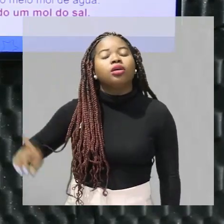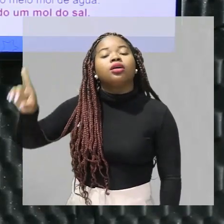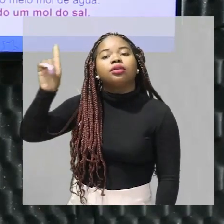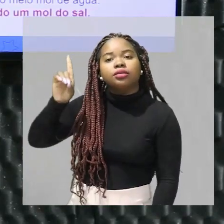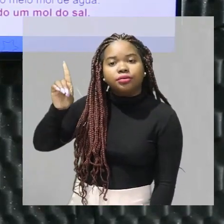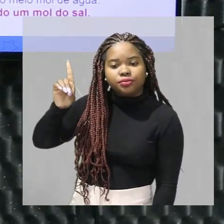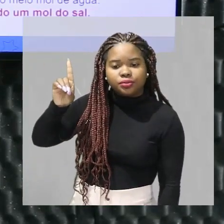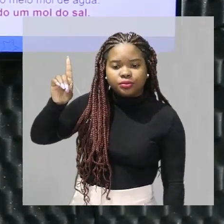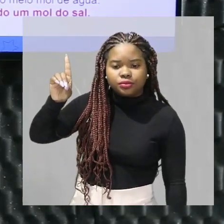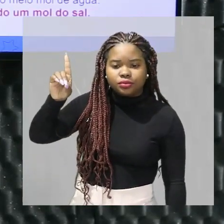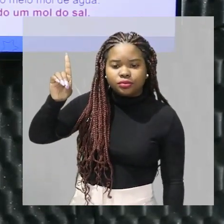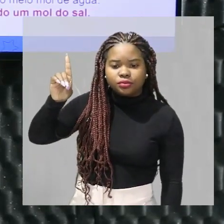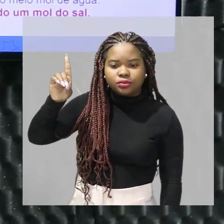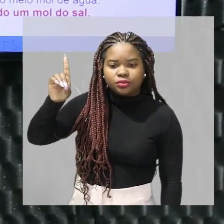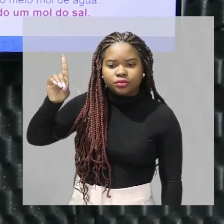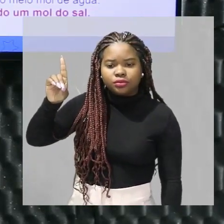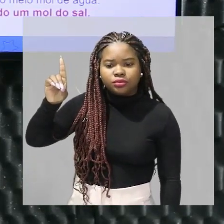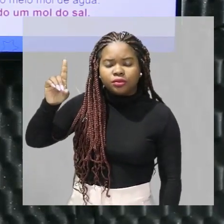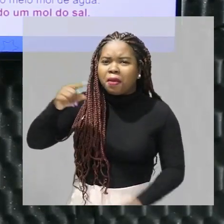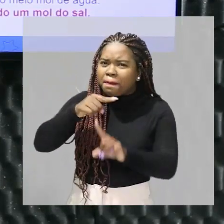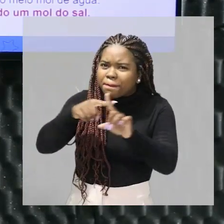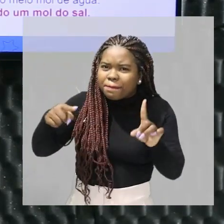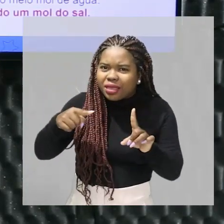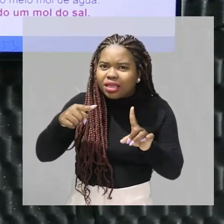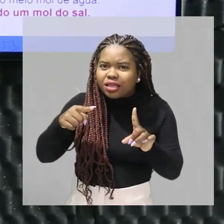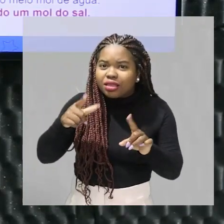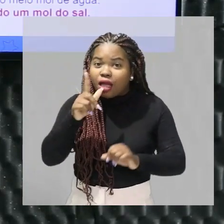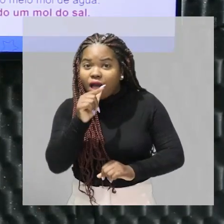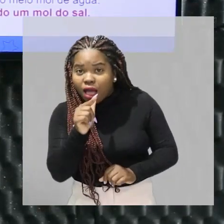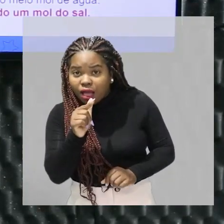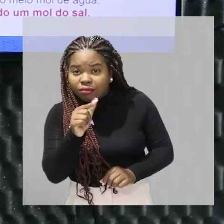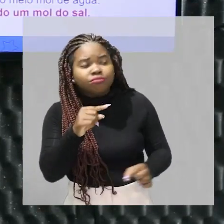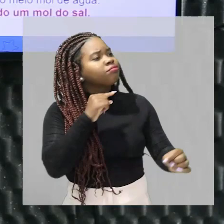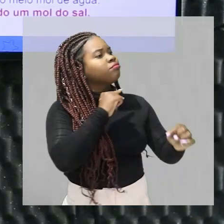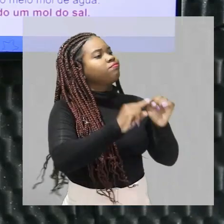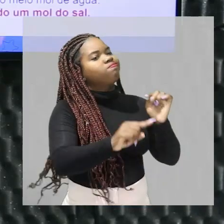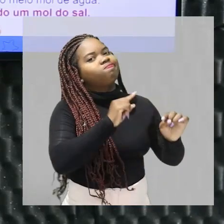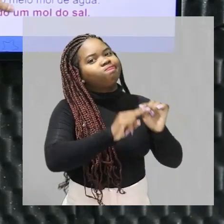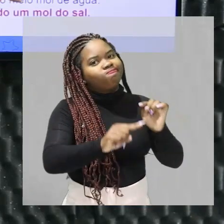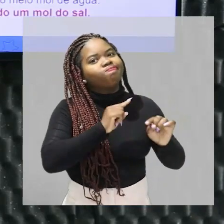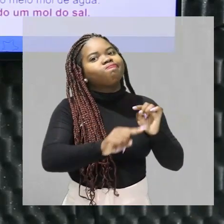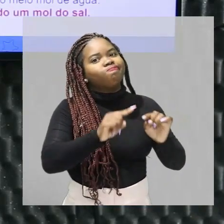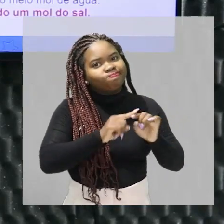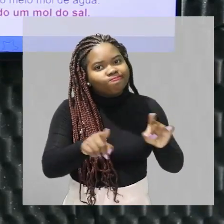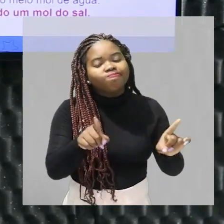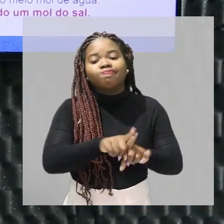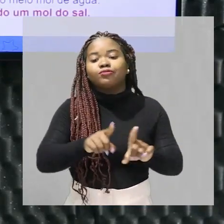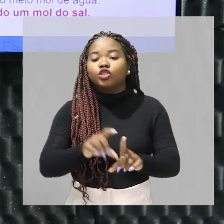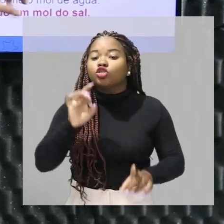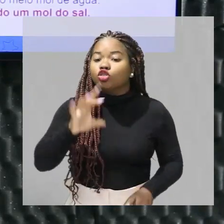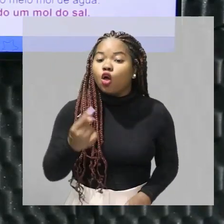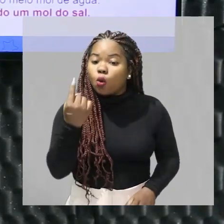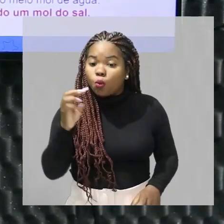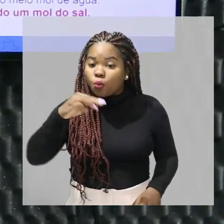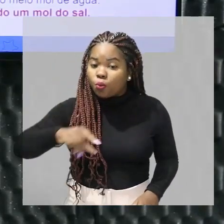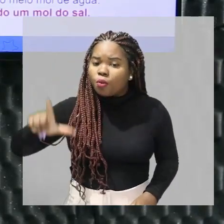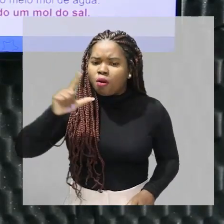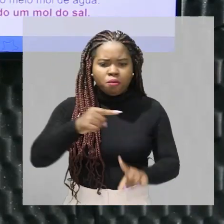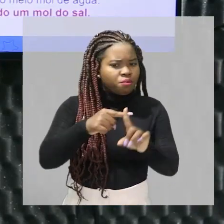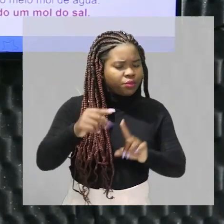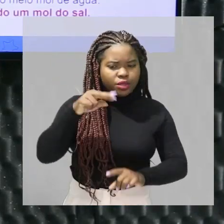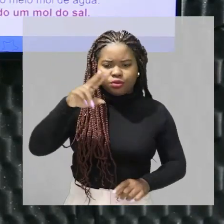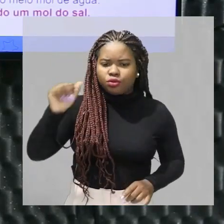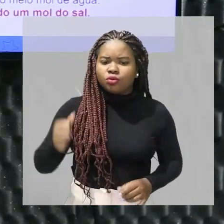D, produzido meio mol de água. Também está errado, foi produzido apenas 1 mol. Então,